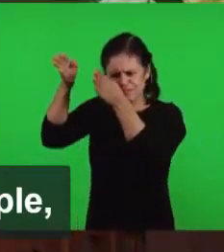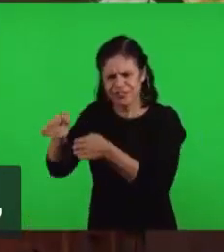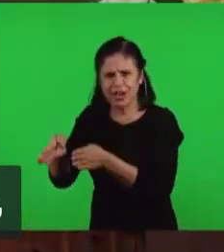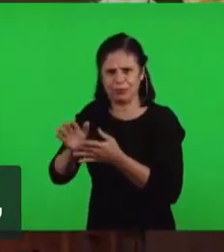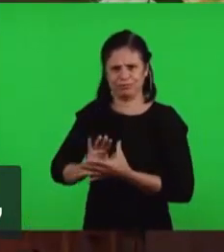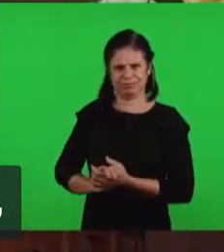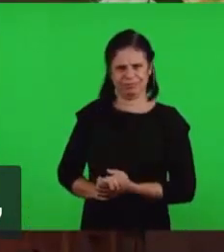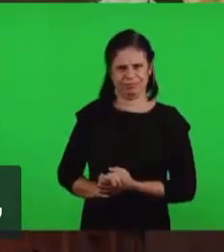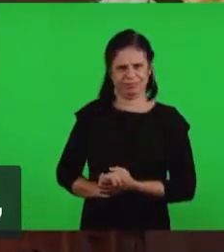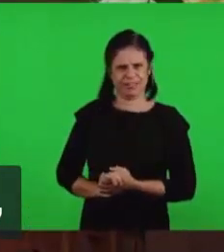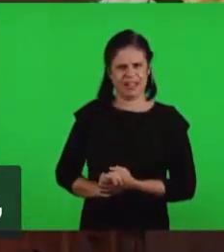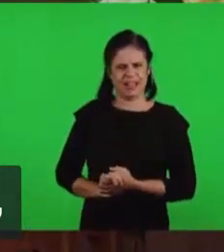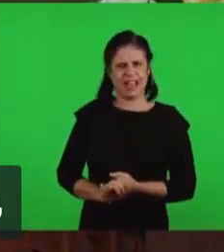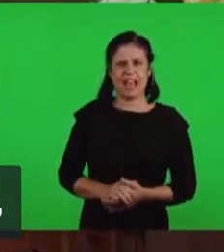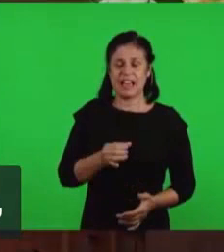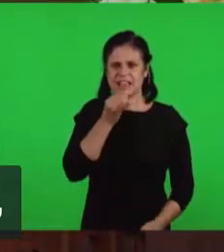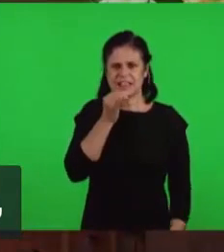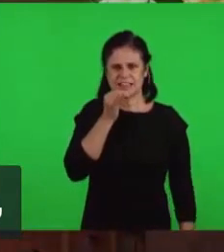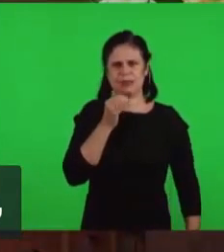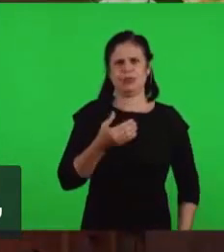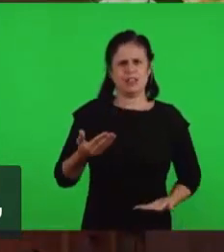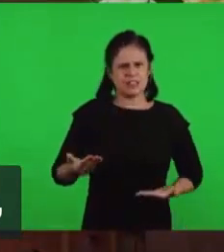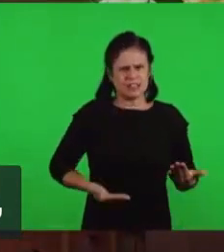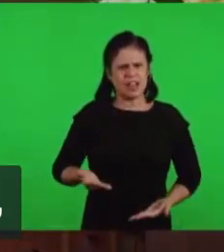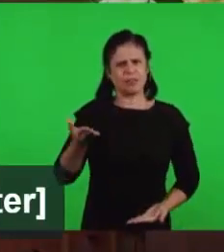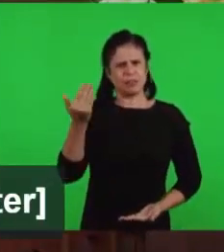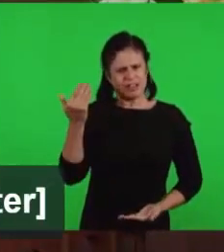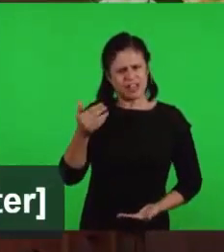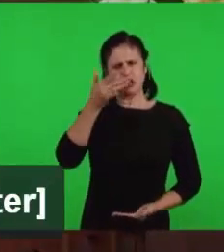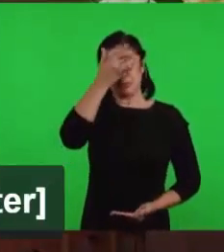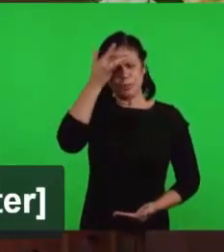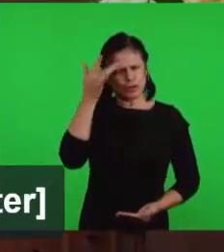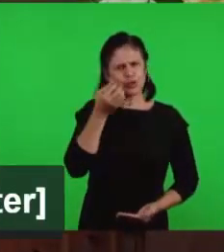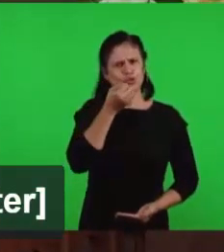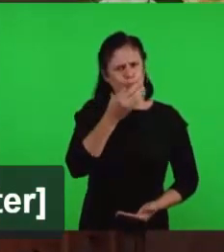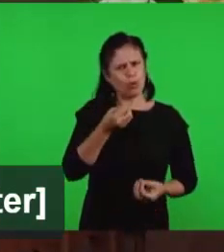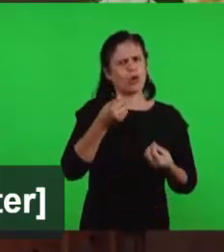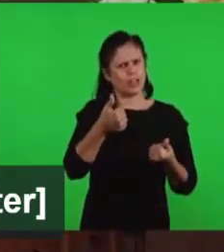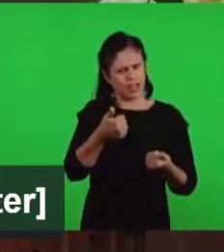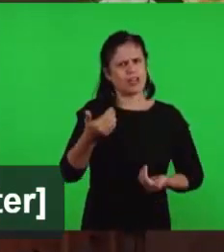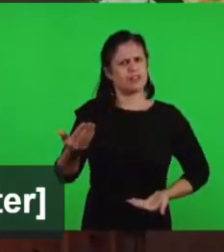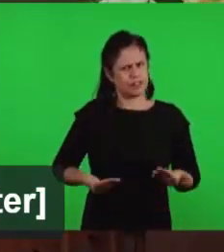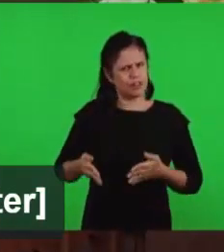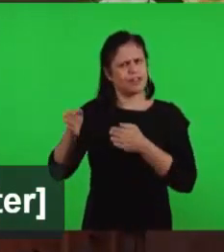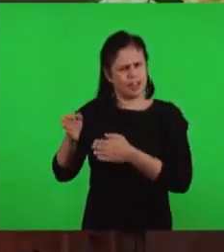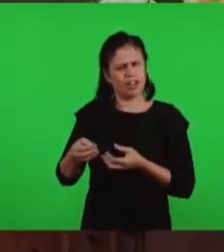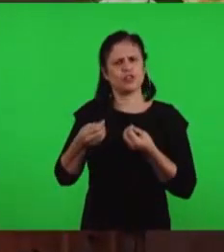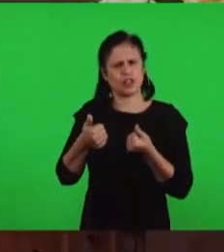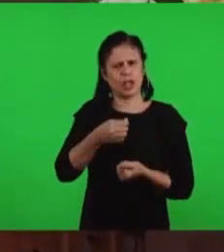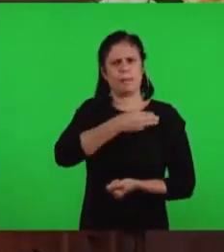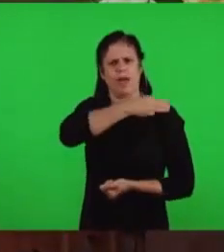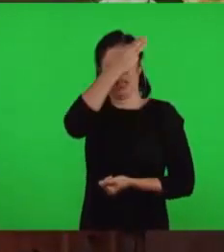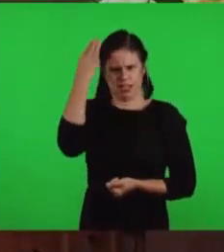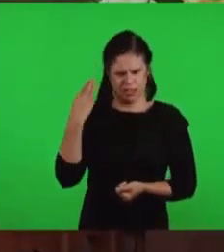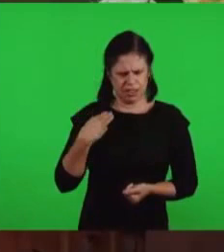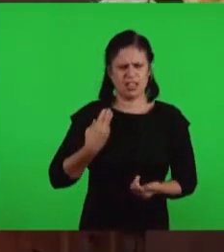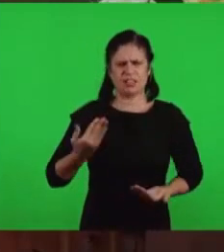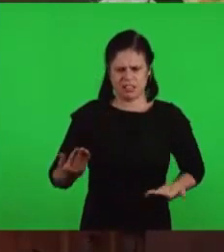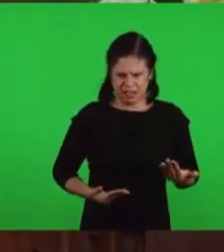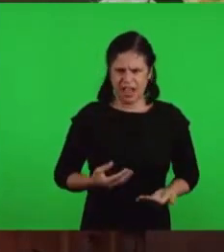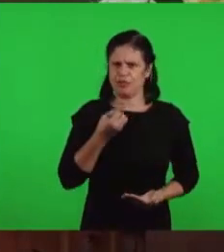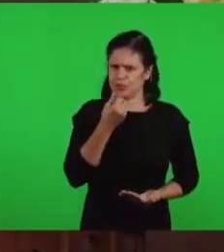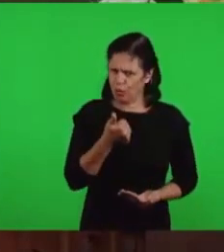importante pessoas boas servo de Deus que foram passar não testemunho de Jesus e Maria são vidas